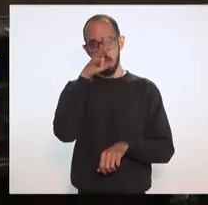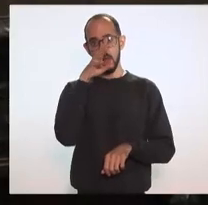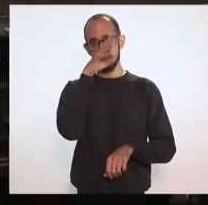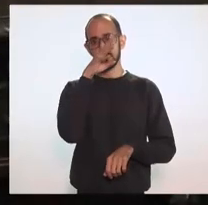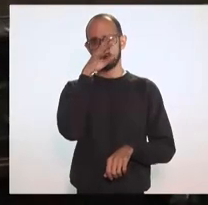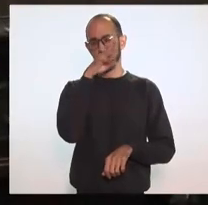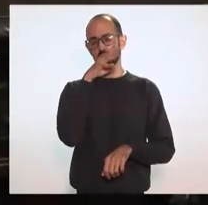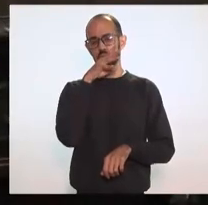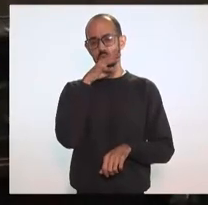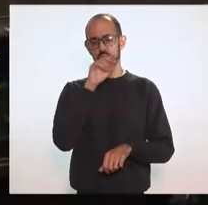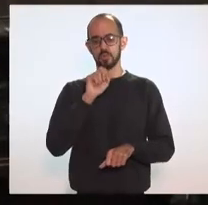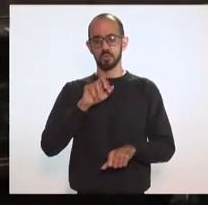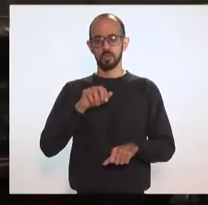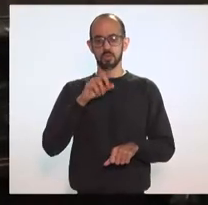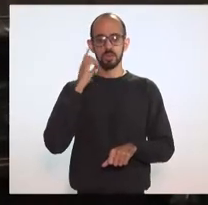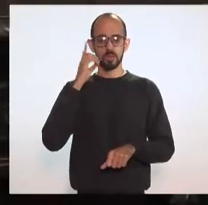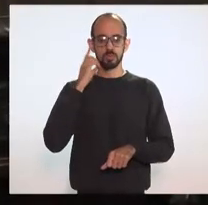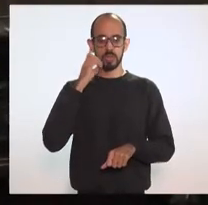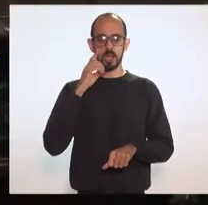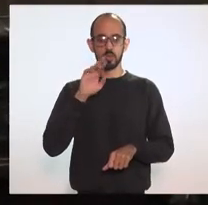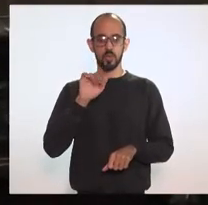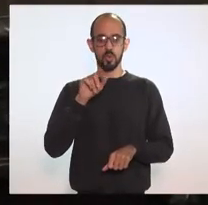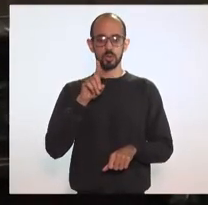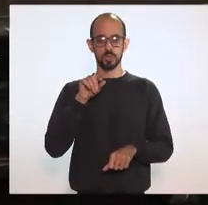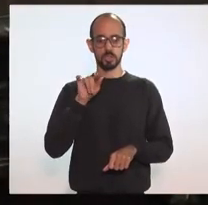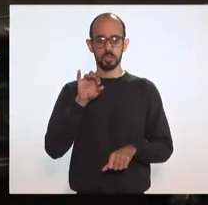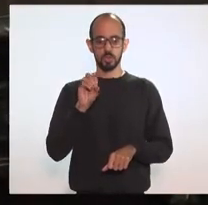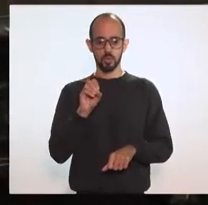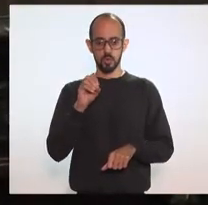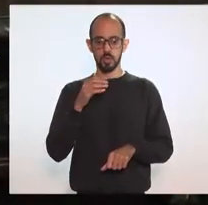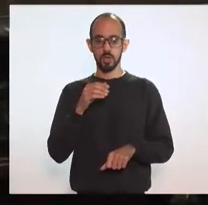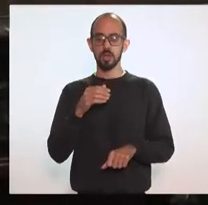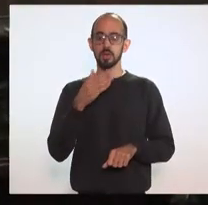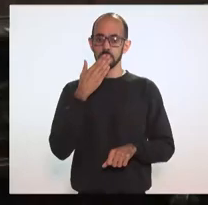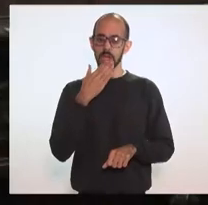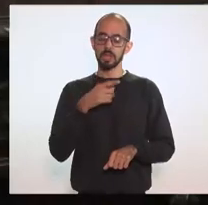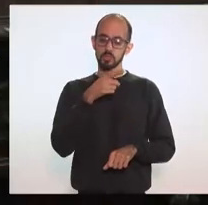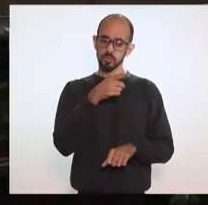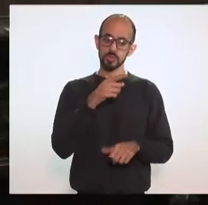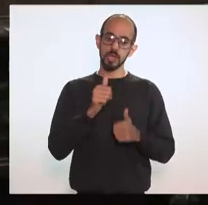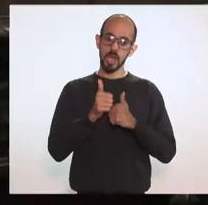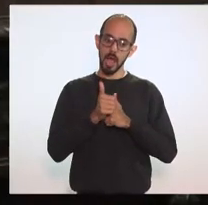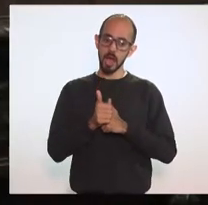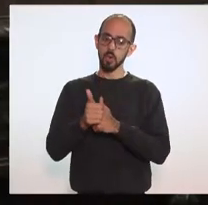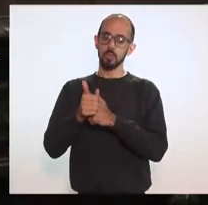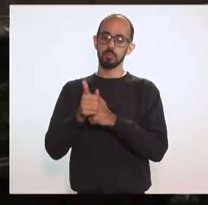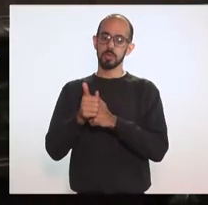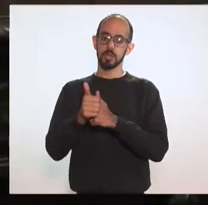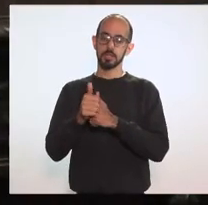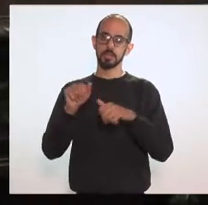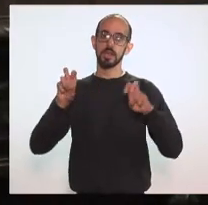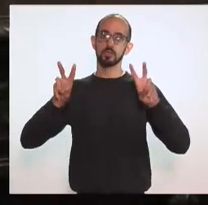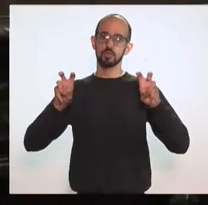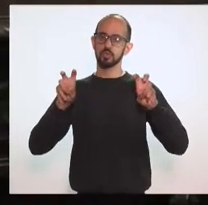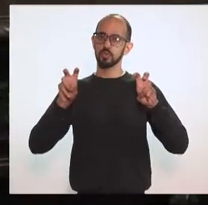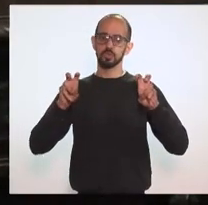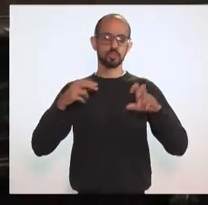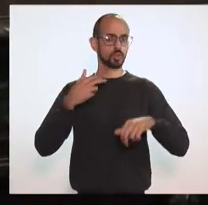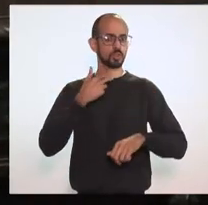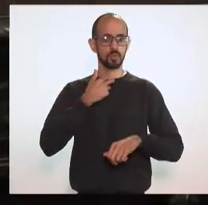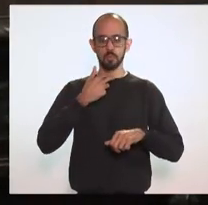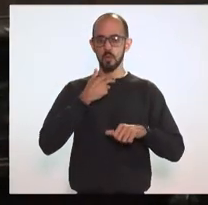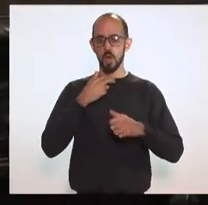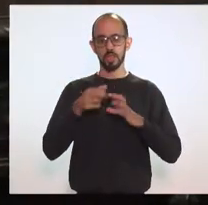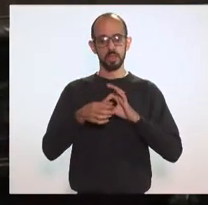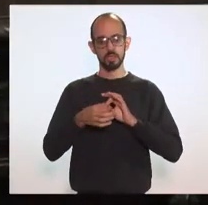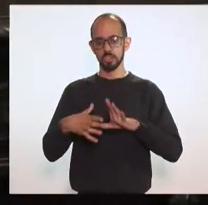Deputado Rodrigo Amorim faça uma pela vossa excelência para acompanhar de perto essa falta a gente não pode admitir o fechamento do Hospital